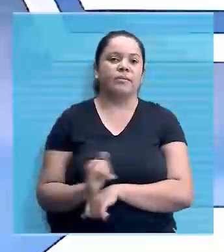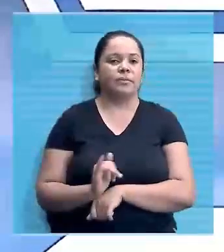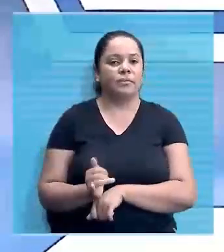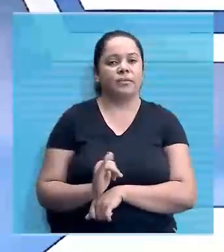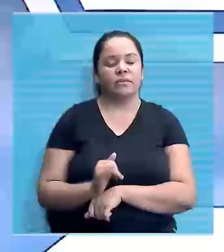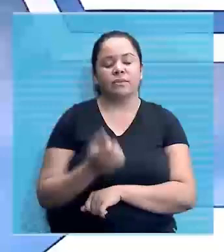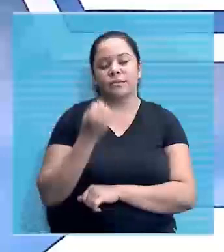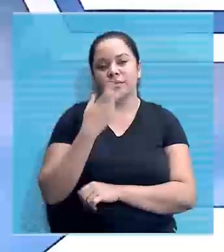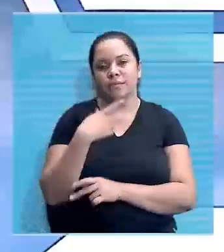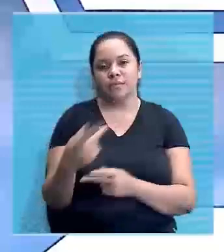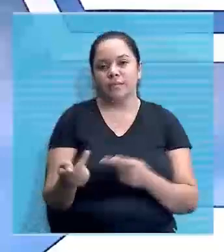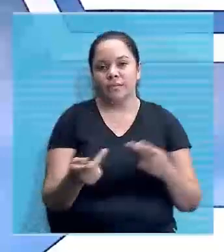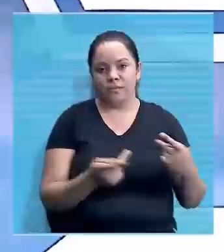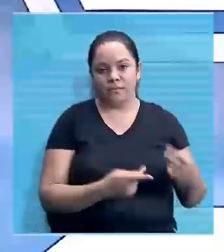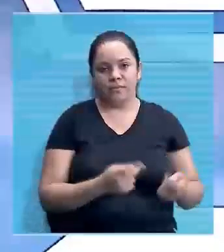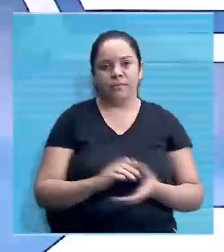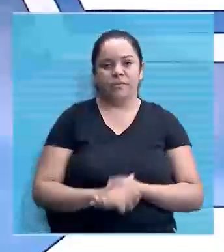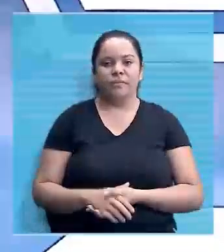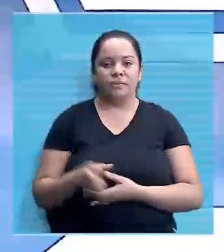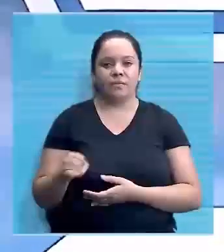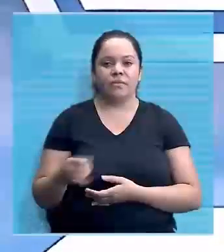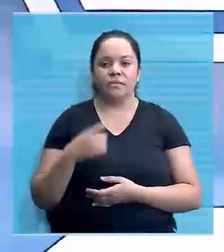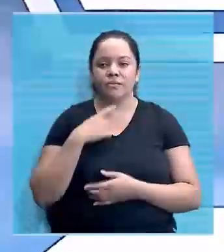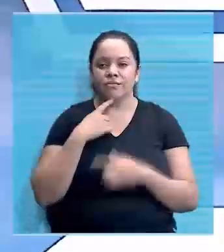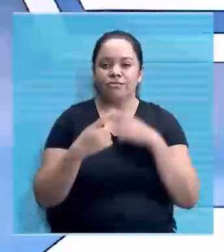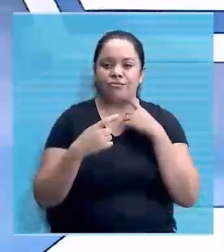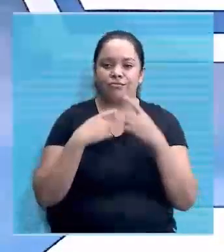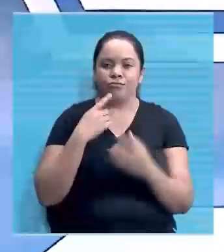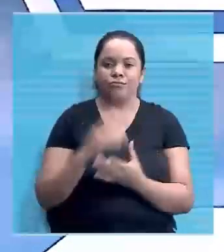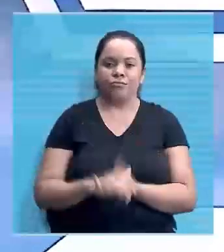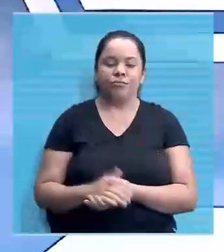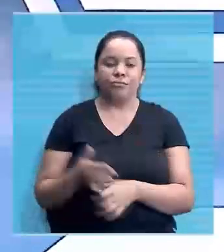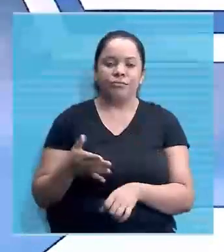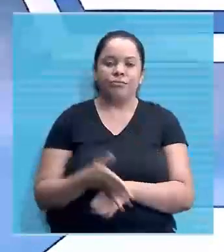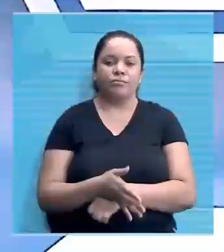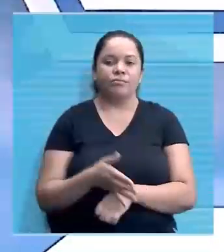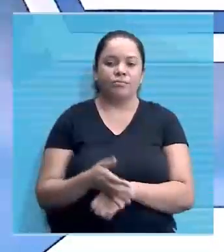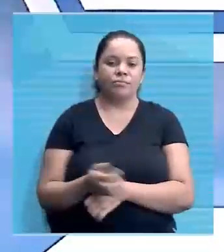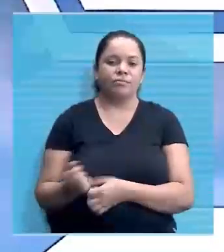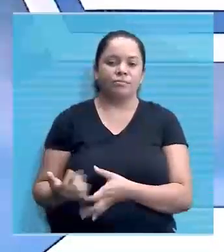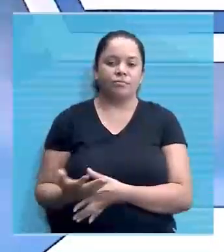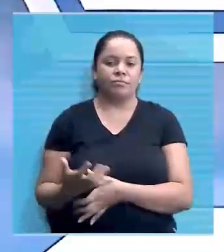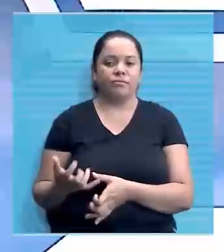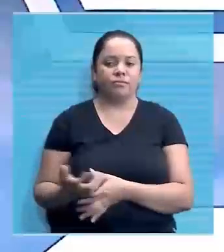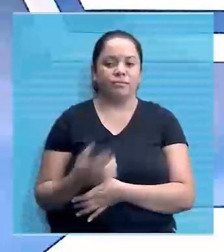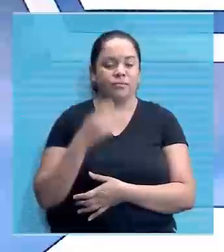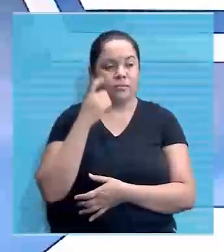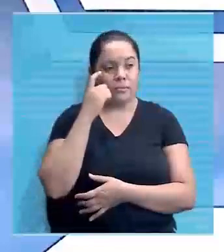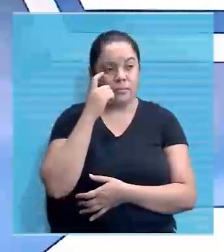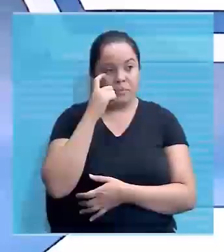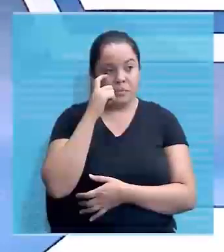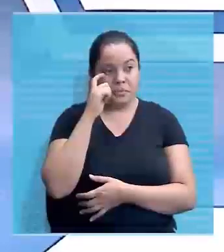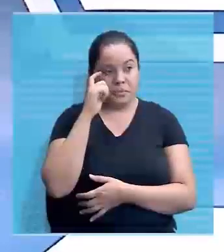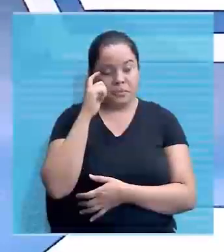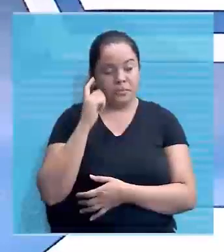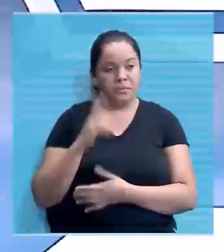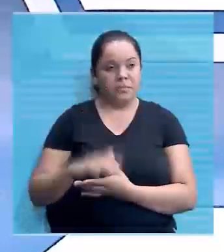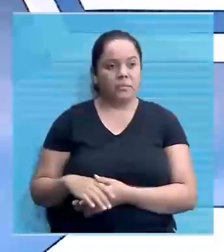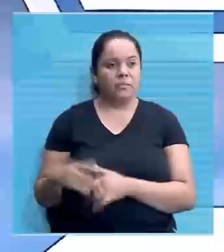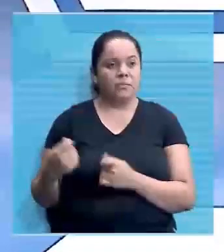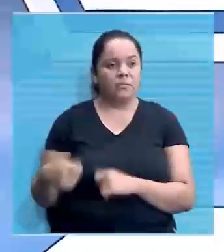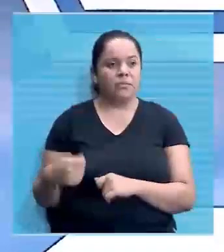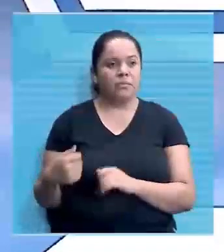sejam bem-vindos galerinha qualquer dúvida coloque aí no chat não conclua a nossa aula ficando com dúvidas tá